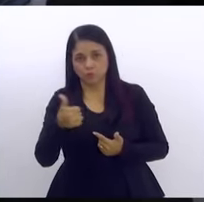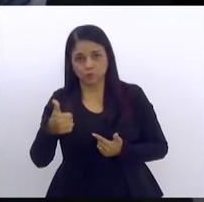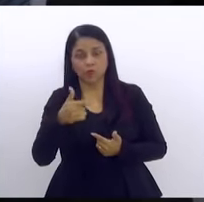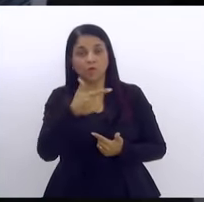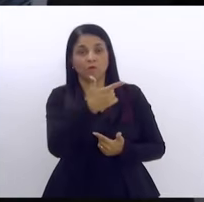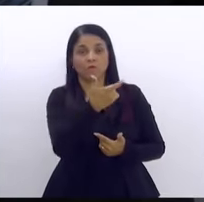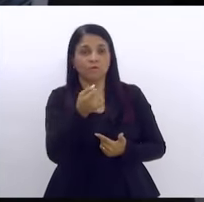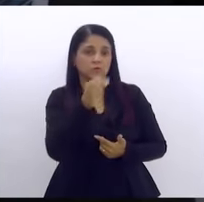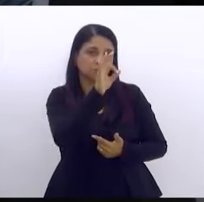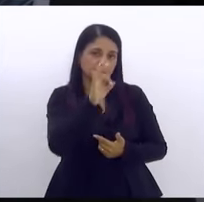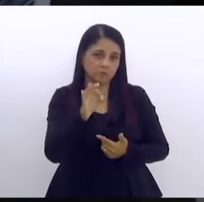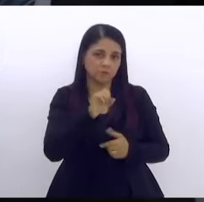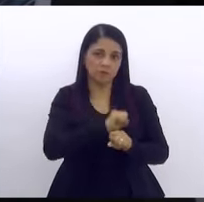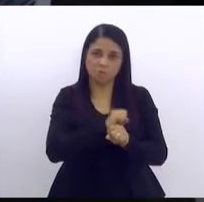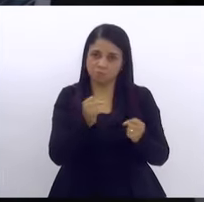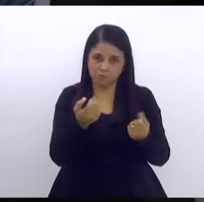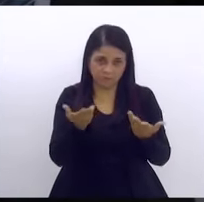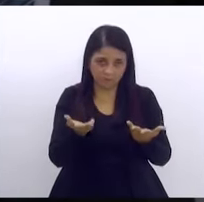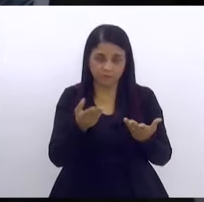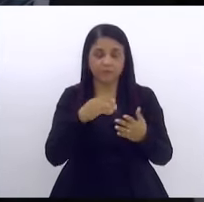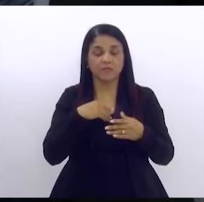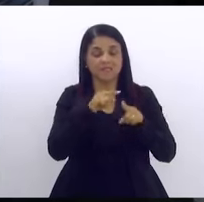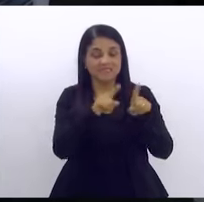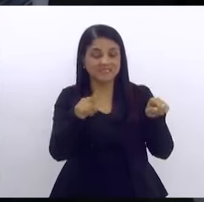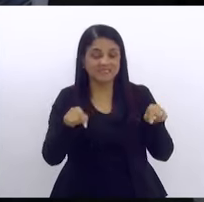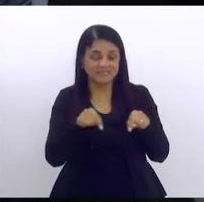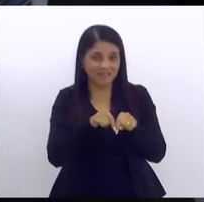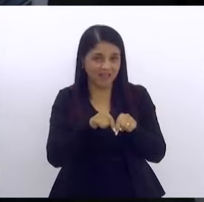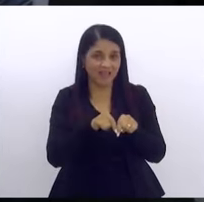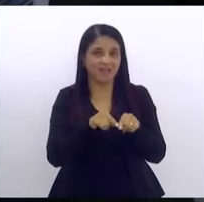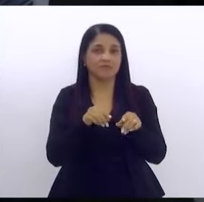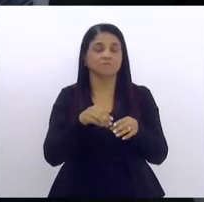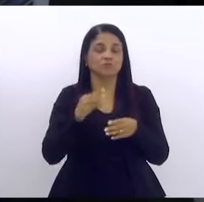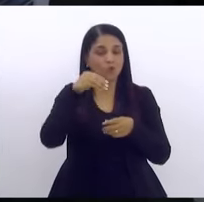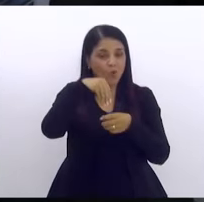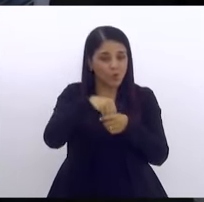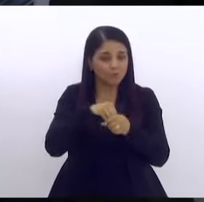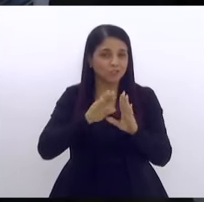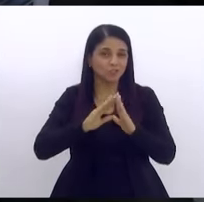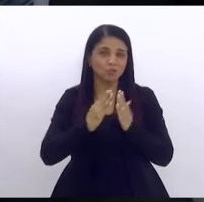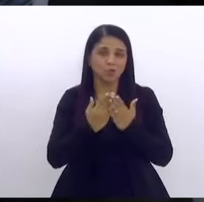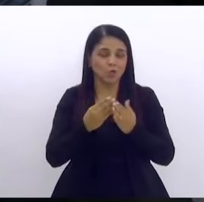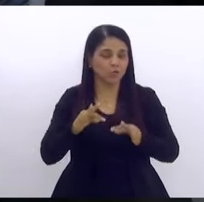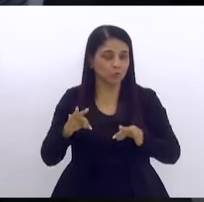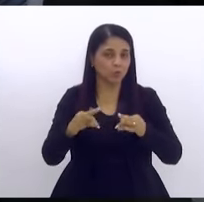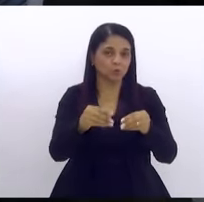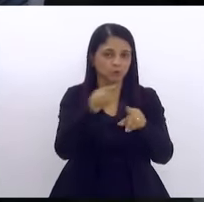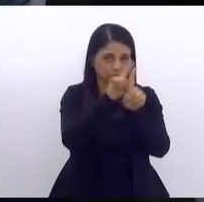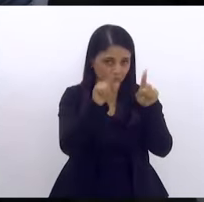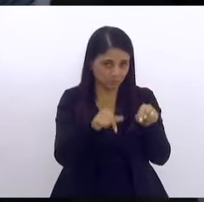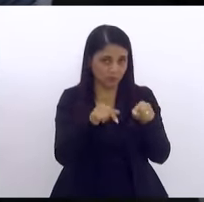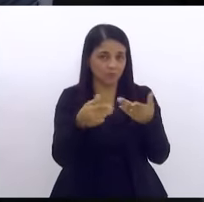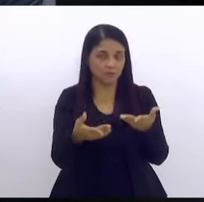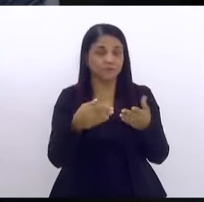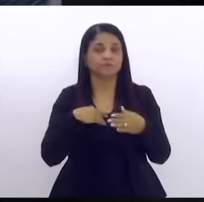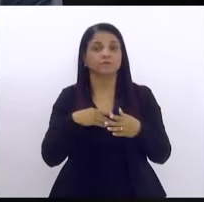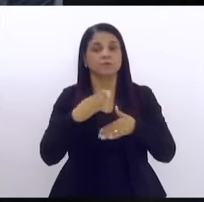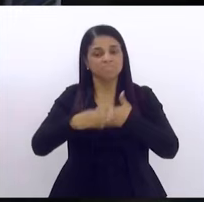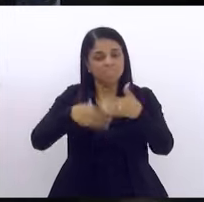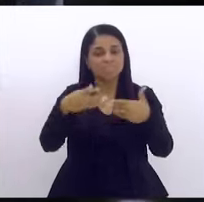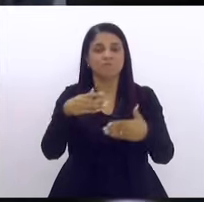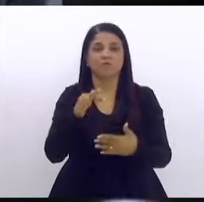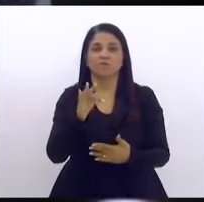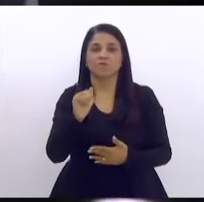na escola. Na verdade, 2021 era para quem está em sala de aula, a gente colocou para quem está na escola. Mas, mediante o avanço de incluir a FAETEC, de